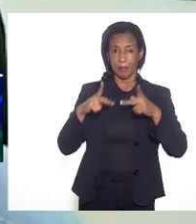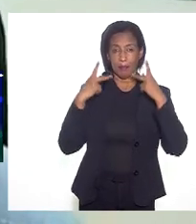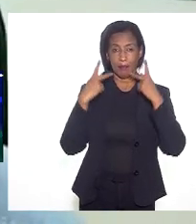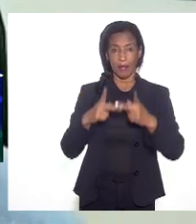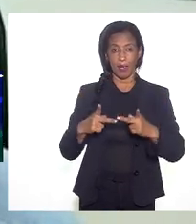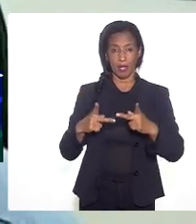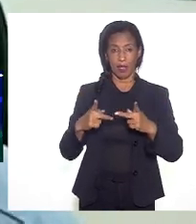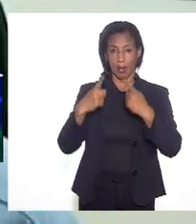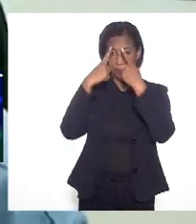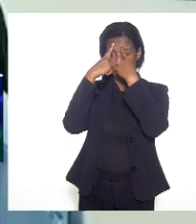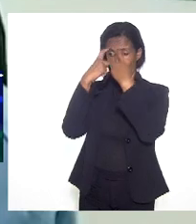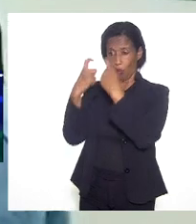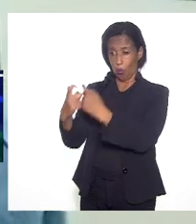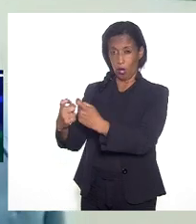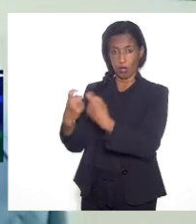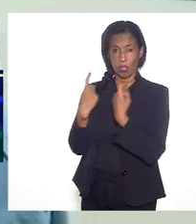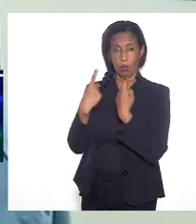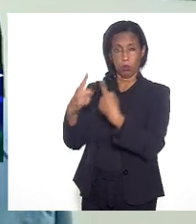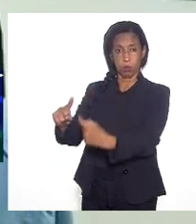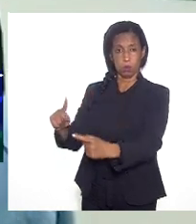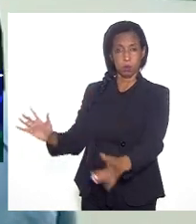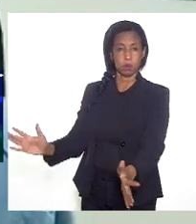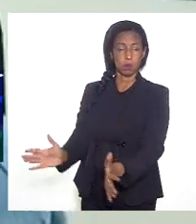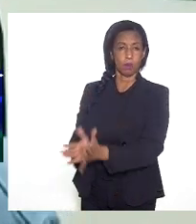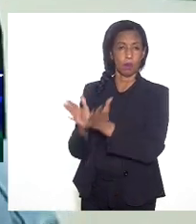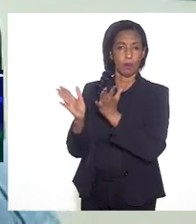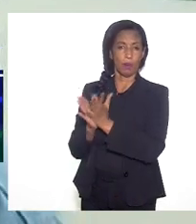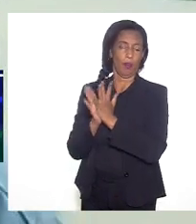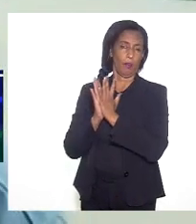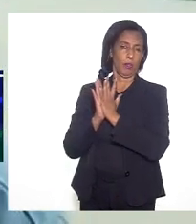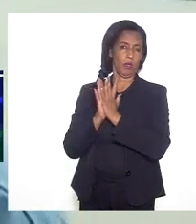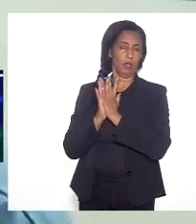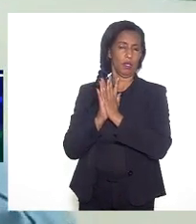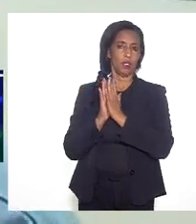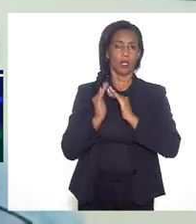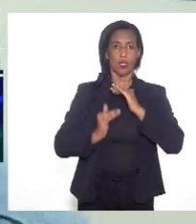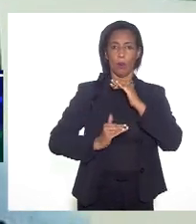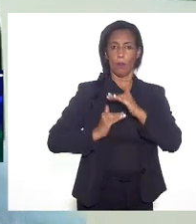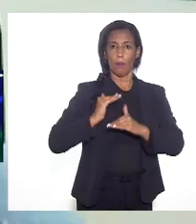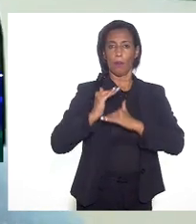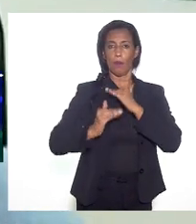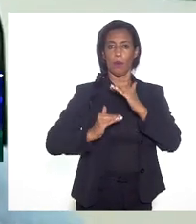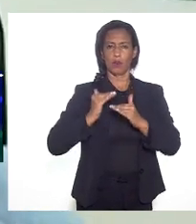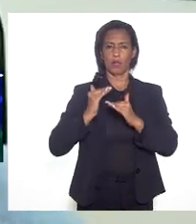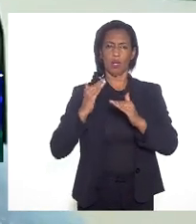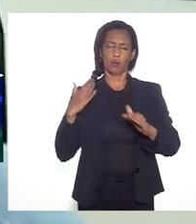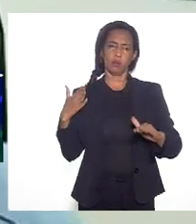pobres. E depois, no processo, romperam,